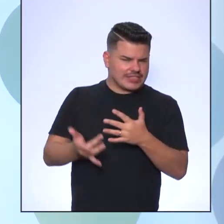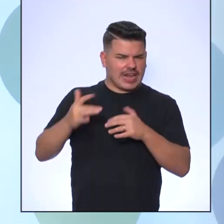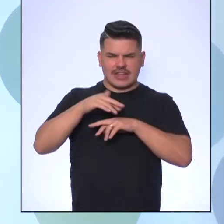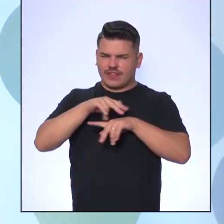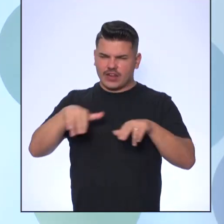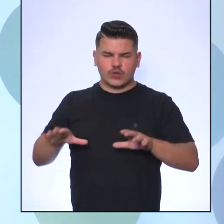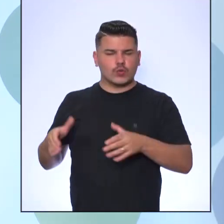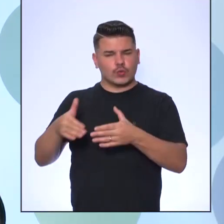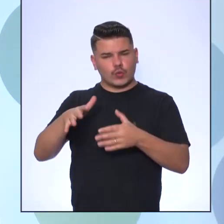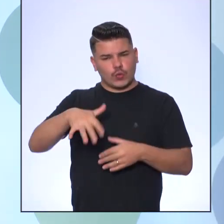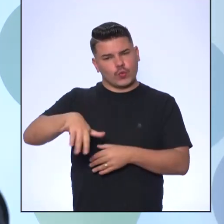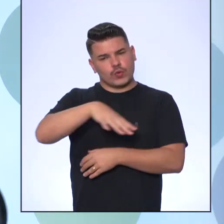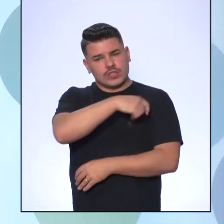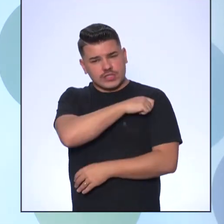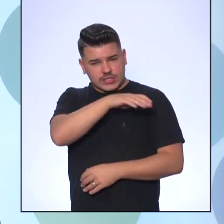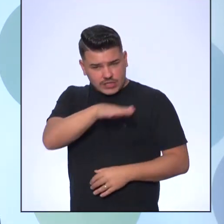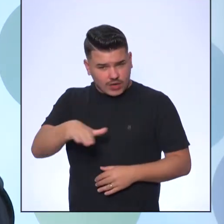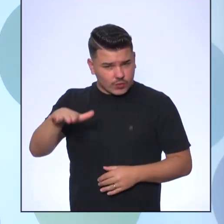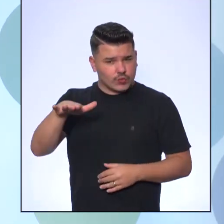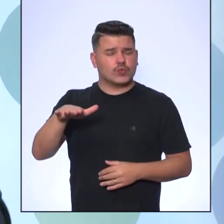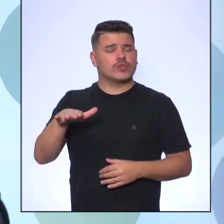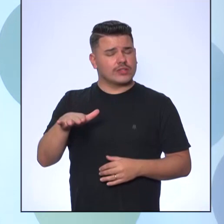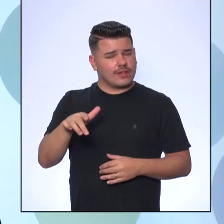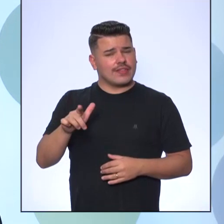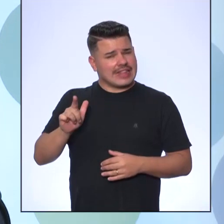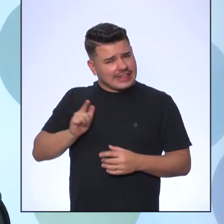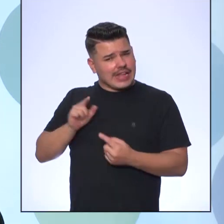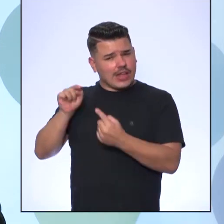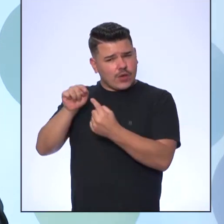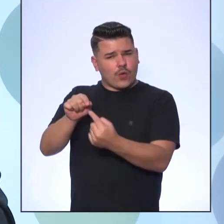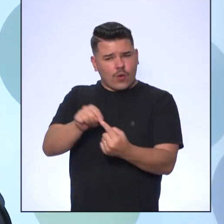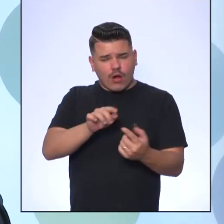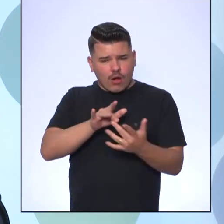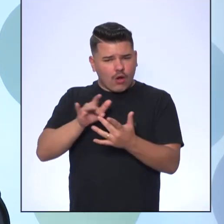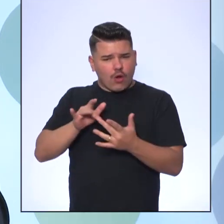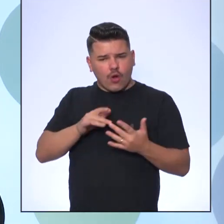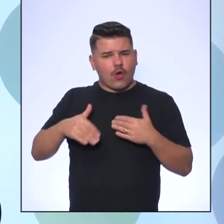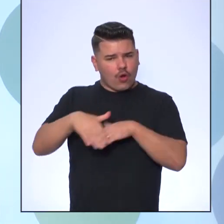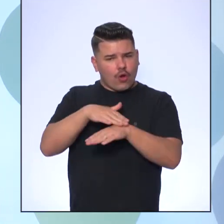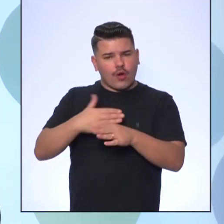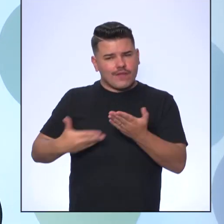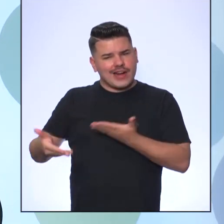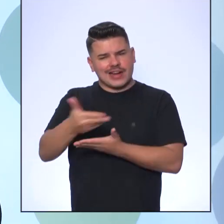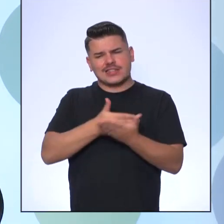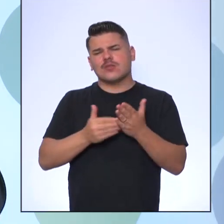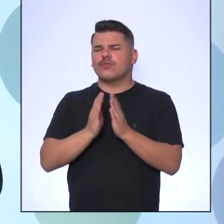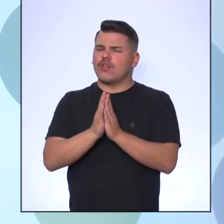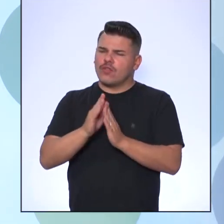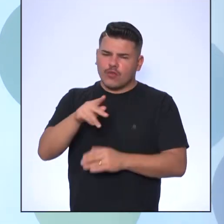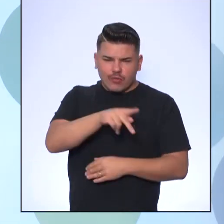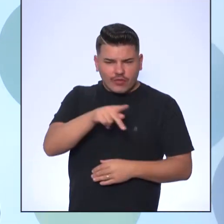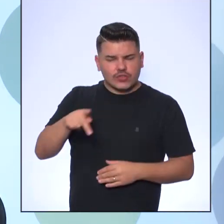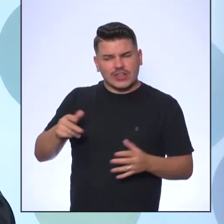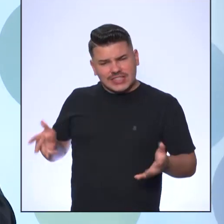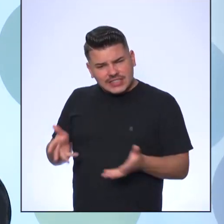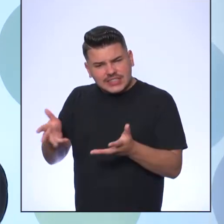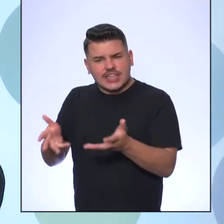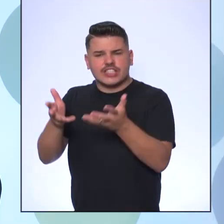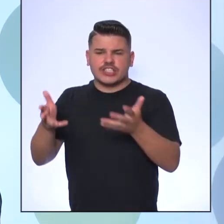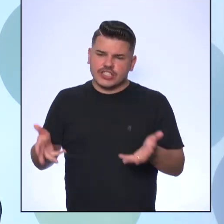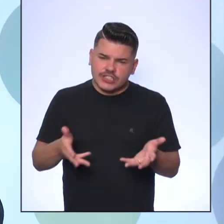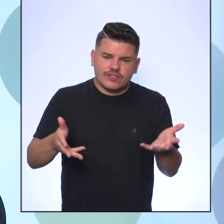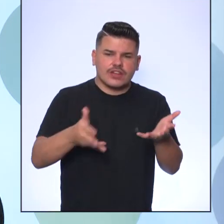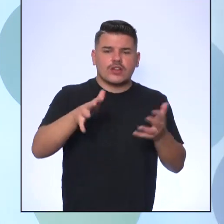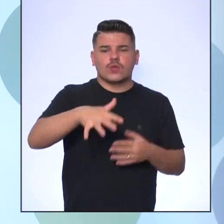diversas maneiras de comunicação à distância que nós dispomos atualmente, para que eles realmente também engajem seus alunos, motivem